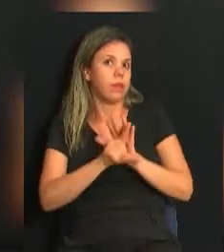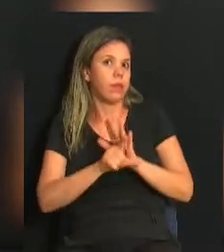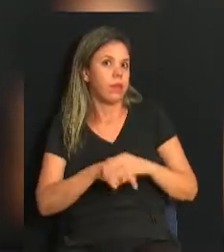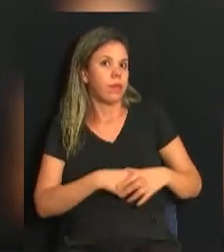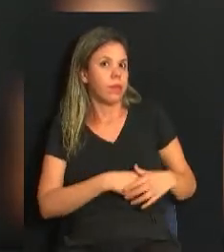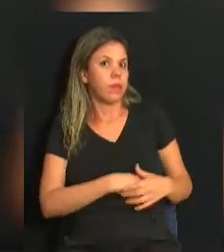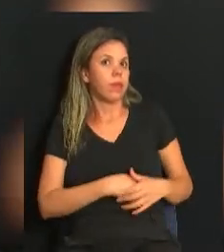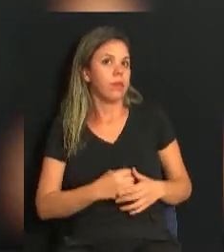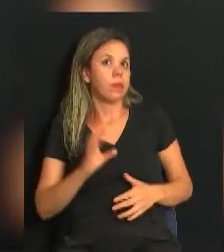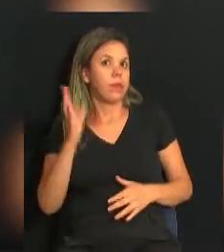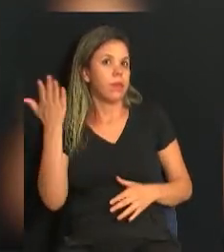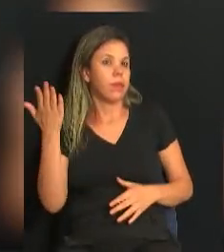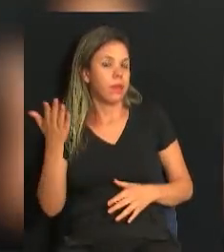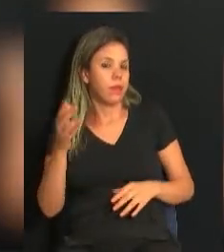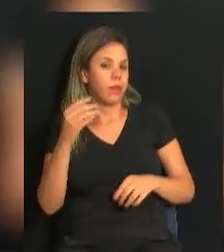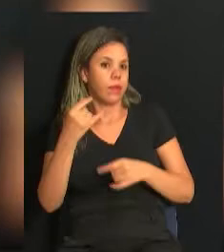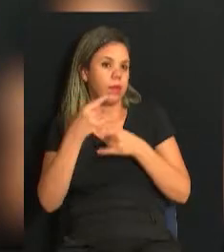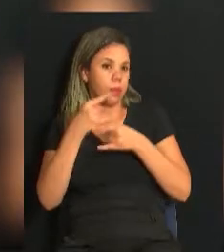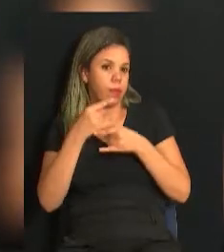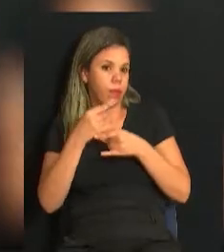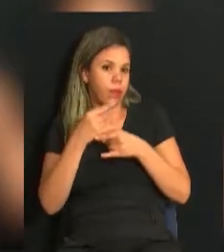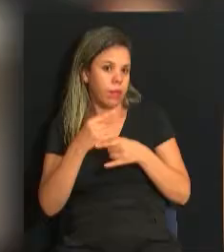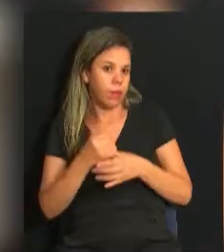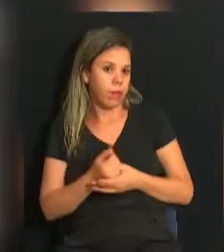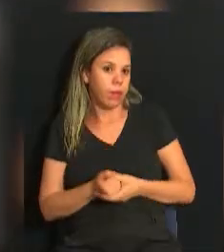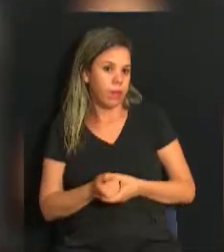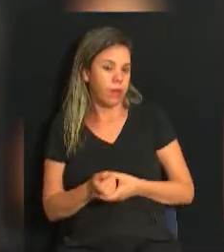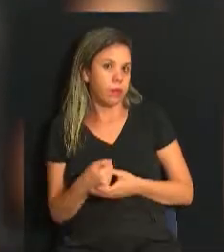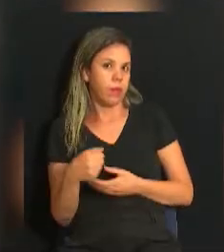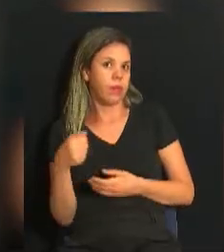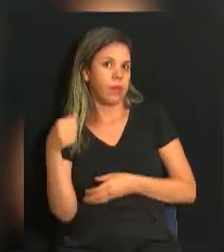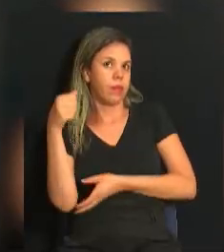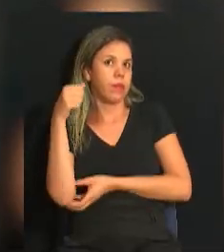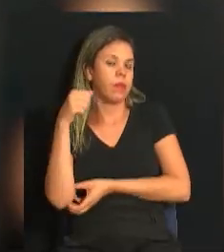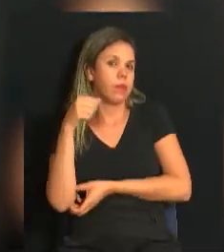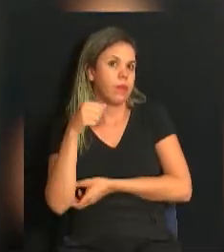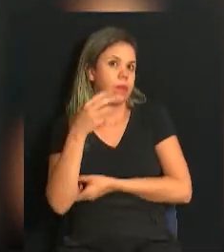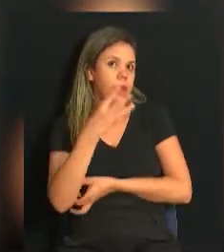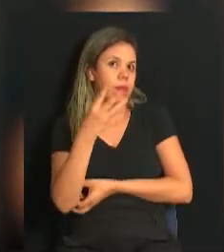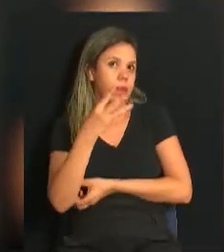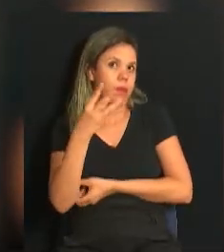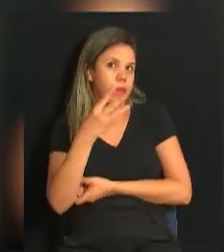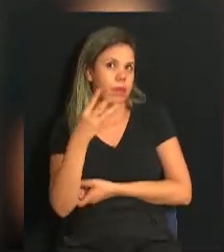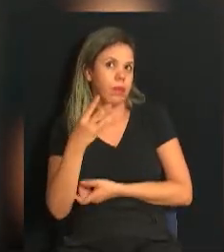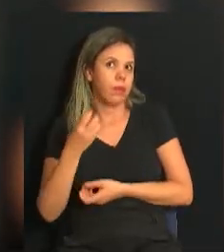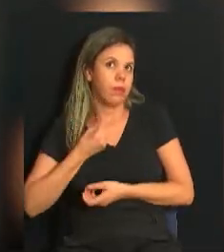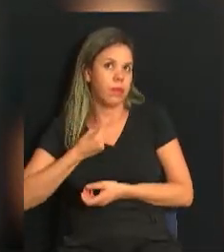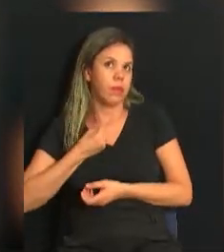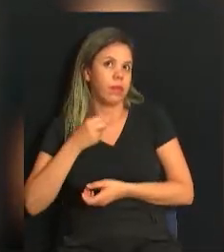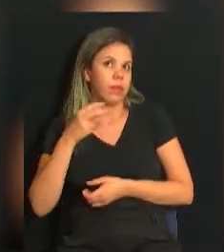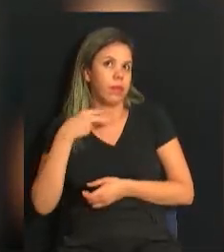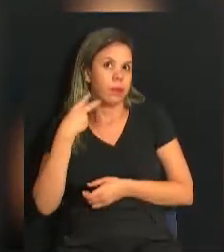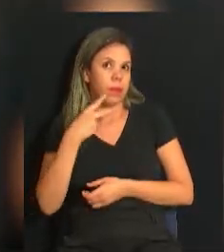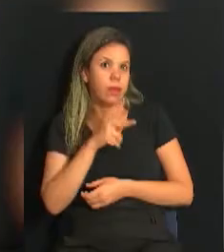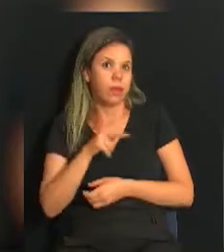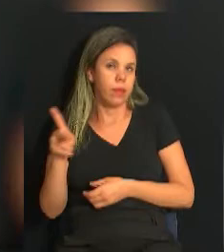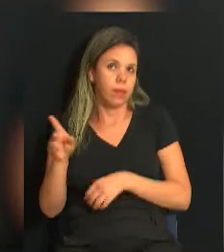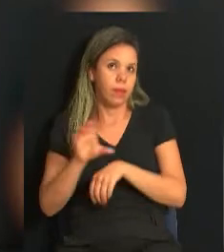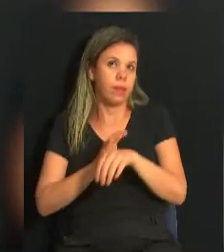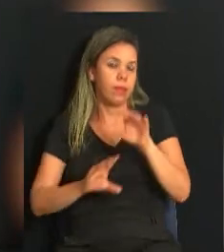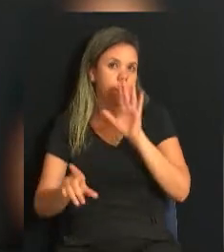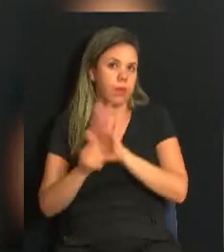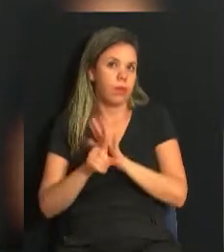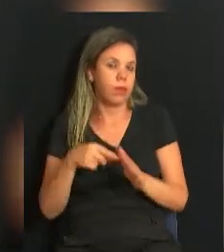legalidade ocorreu por meio do sistema de deliberação remota do gabinete 33 o vereador e presidente da Cut